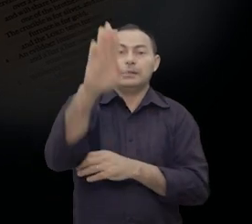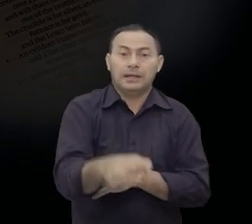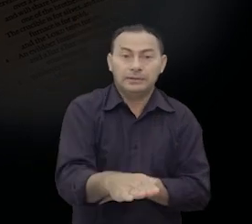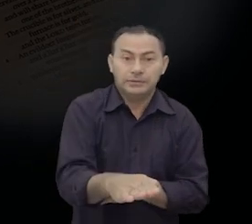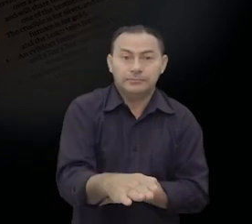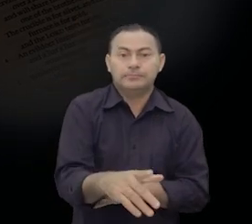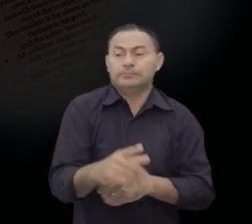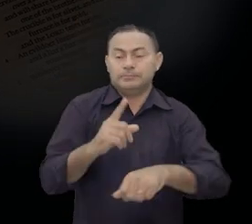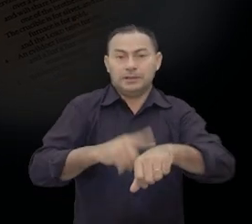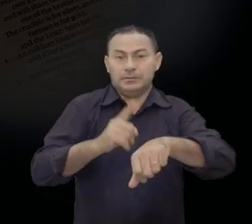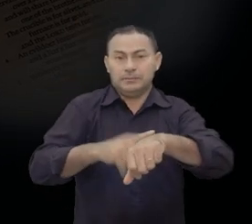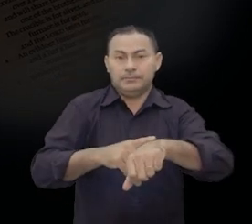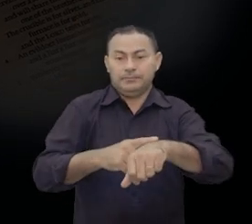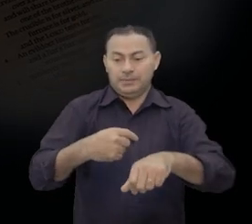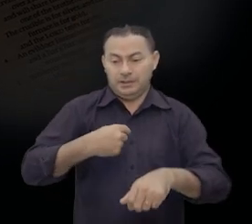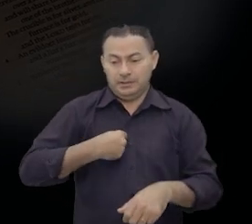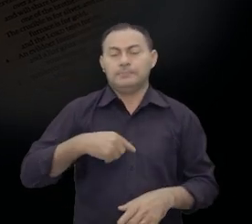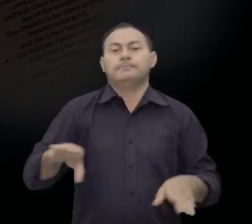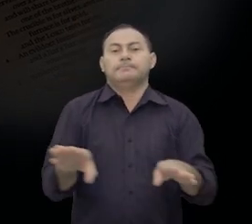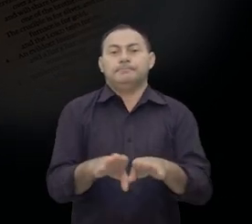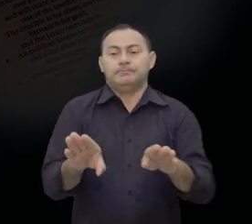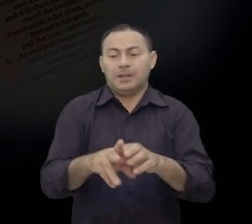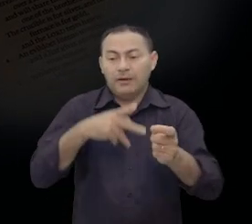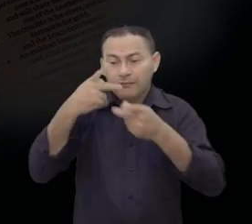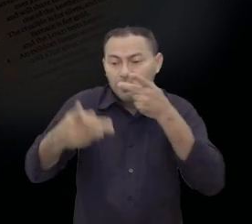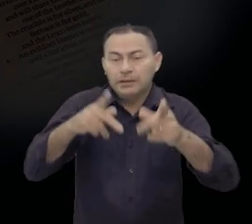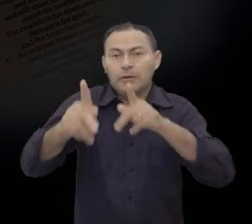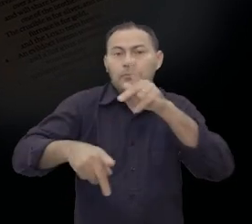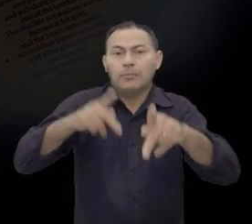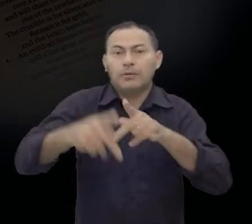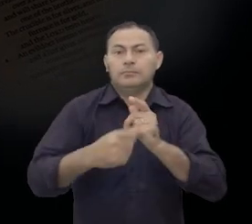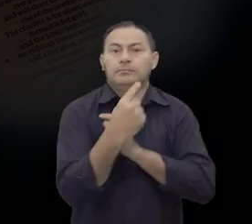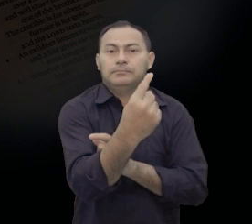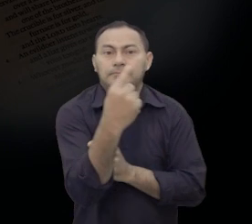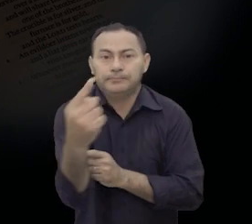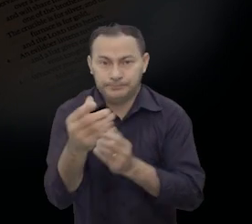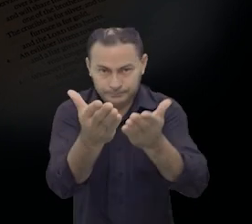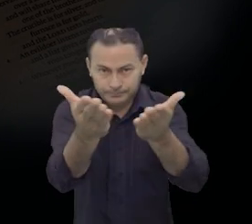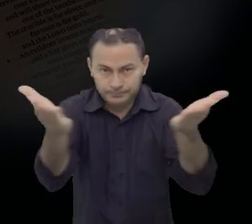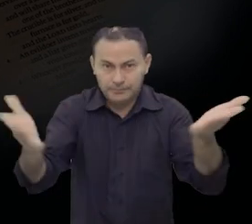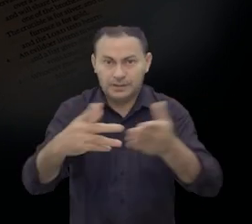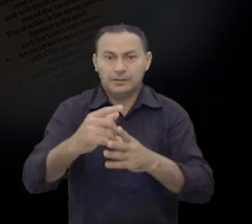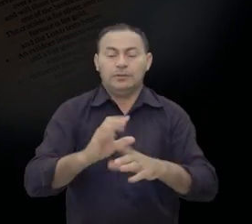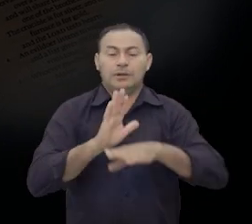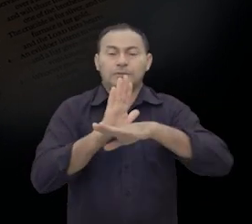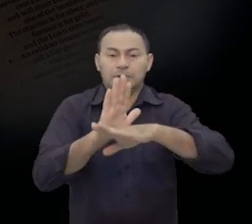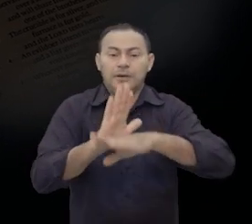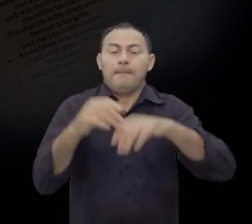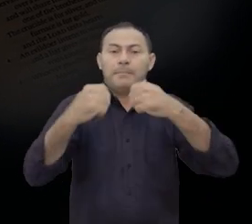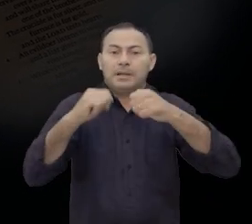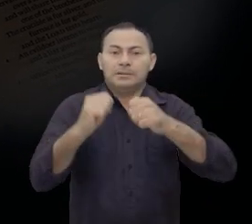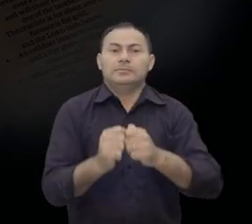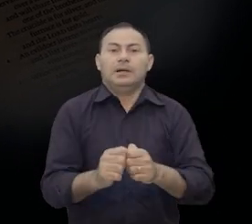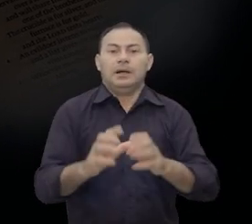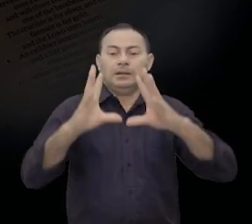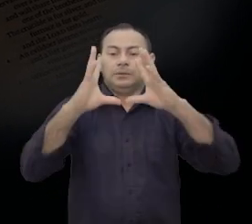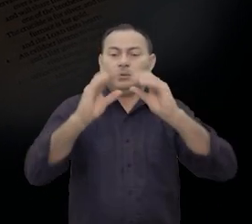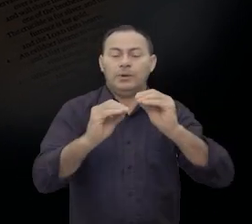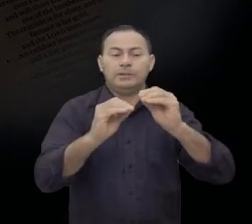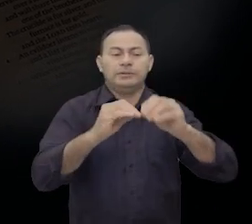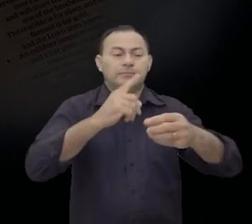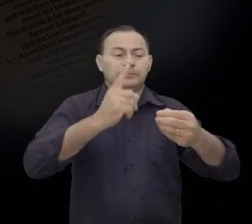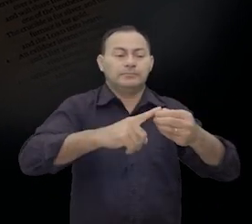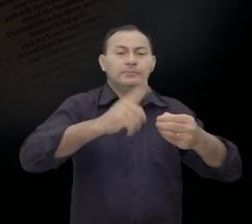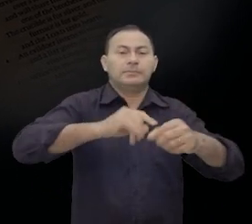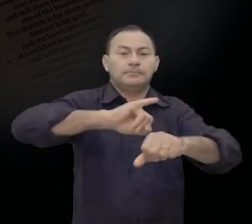cair da tarde. Naquela ocasião, eu também disse ao povo: cada um de vocês e o seu ajudante devem ficar à noite